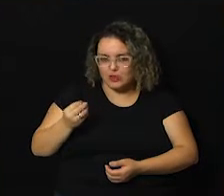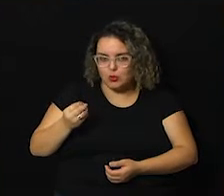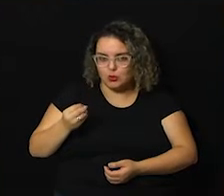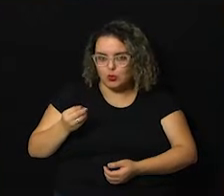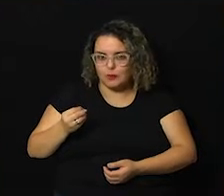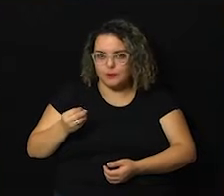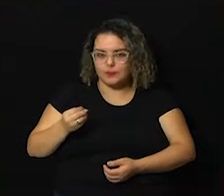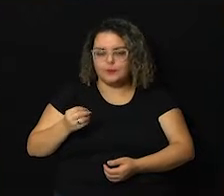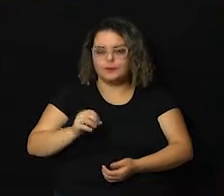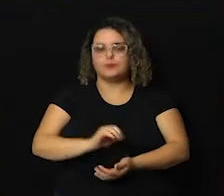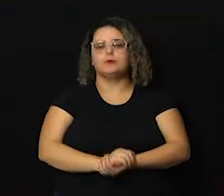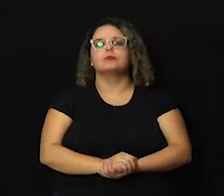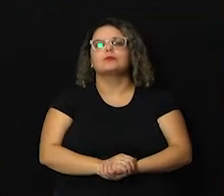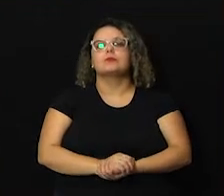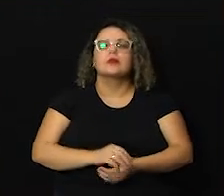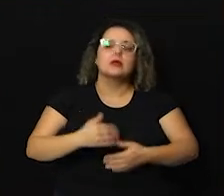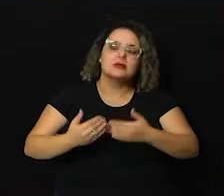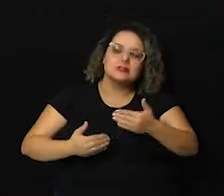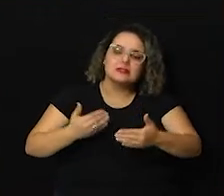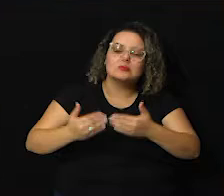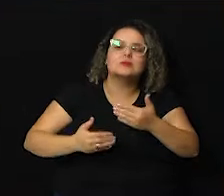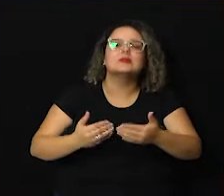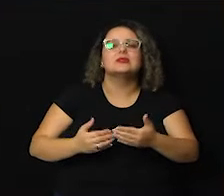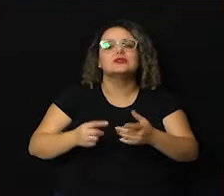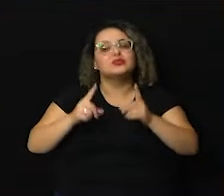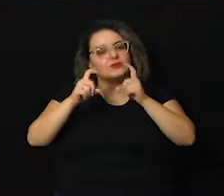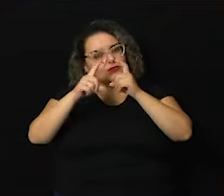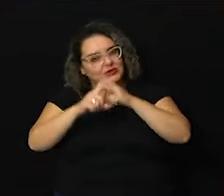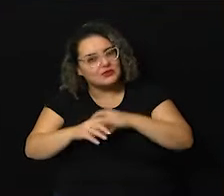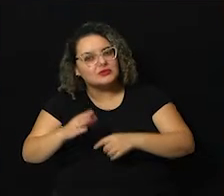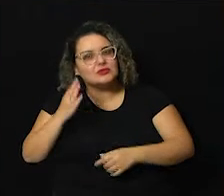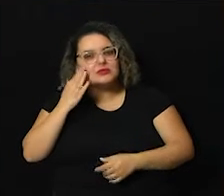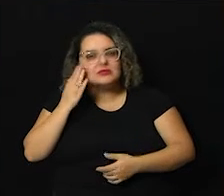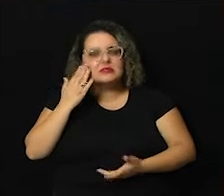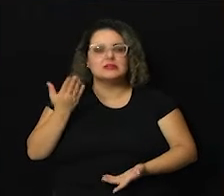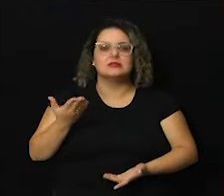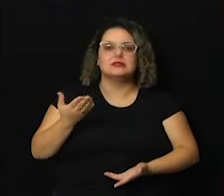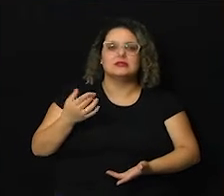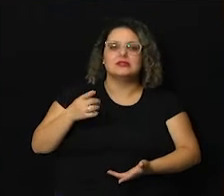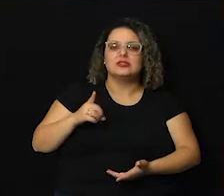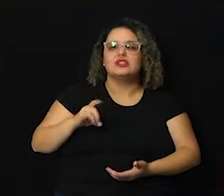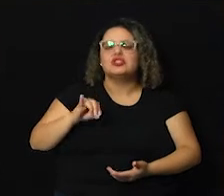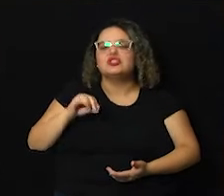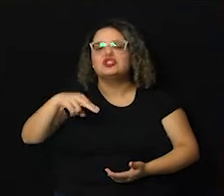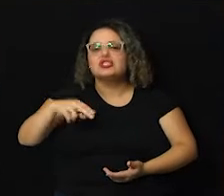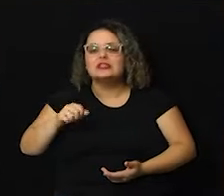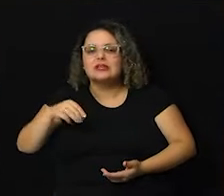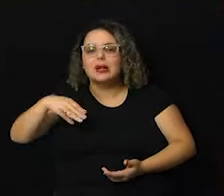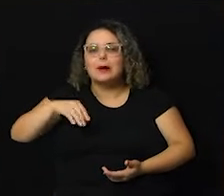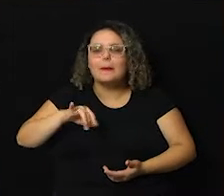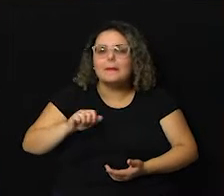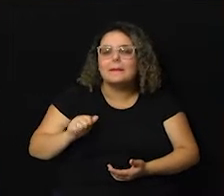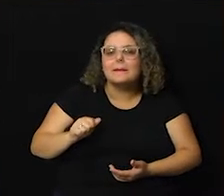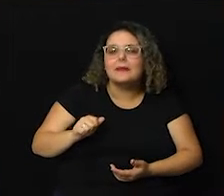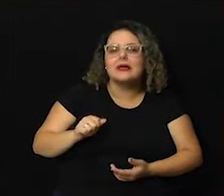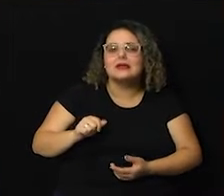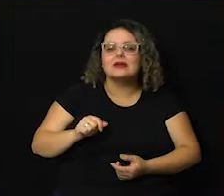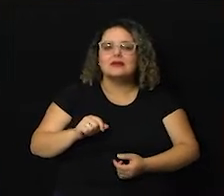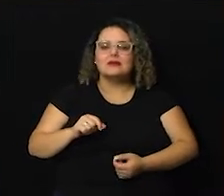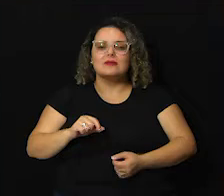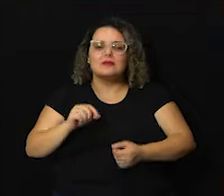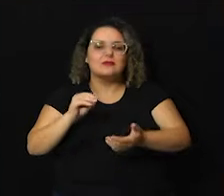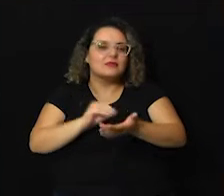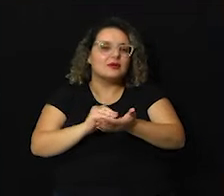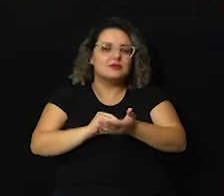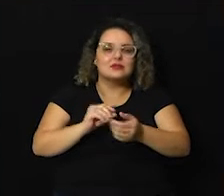sintomas mais arrastados, mais insidiosos, como, por exemplo, a dinamia, né, a falta de vontade de fazer as